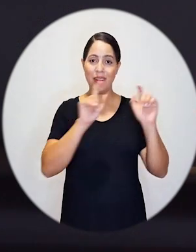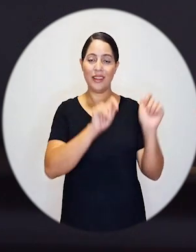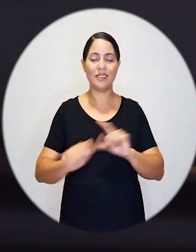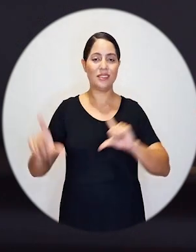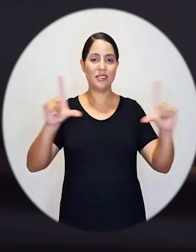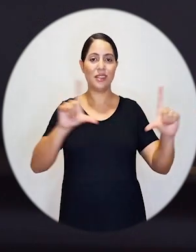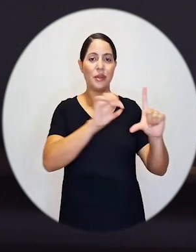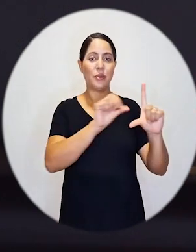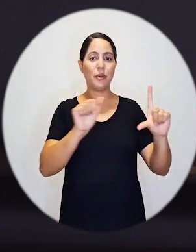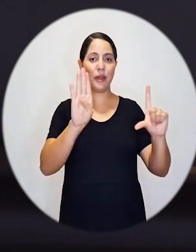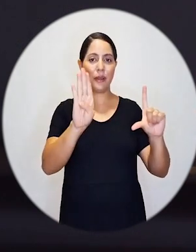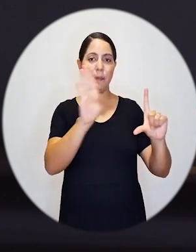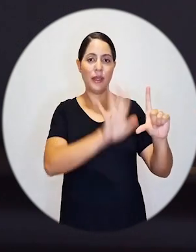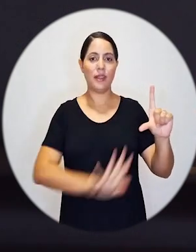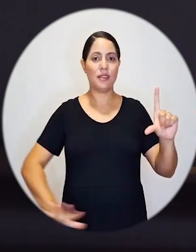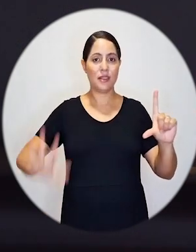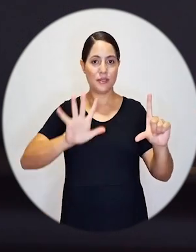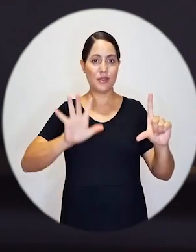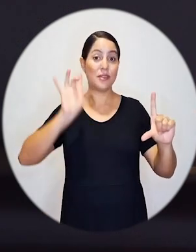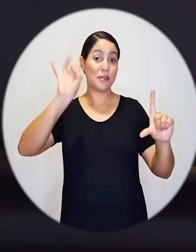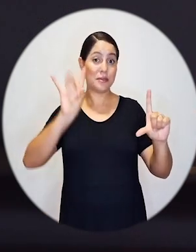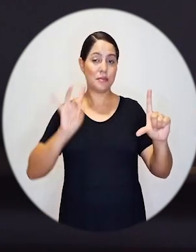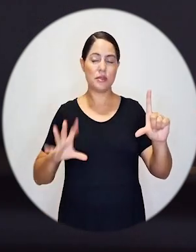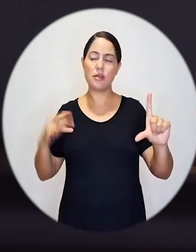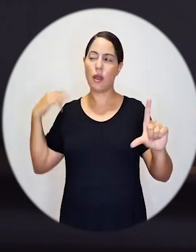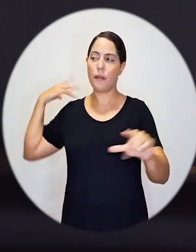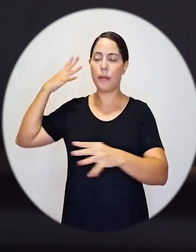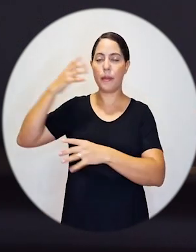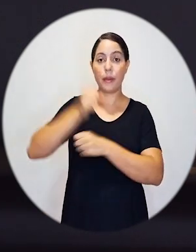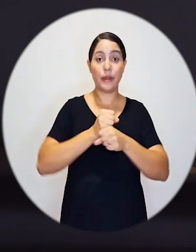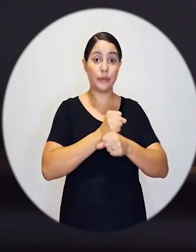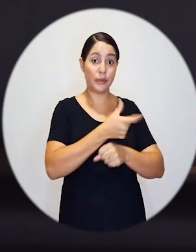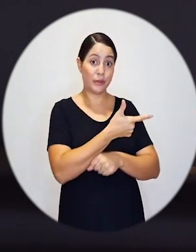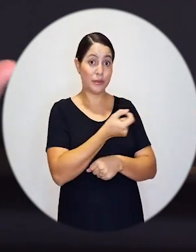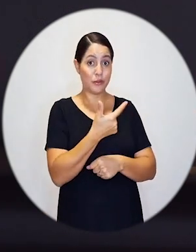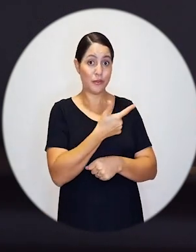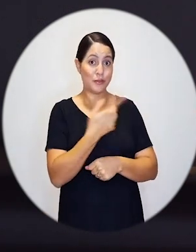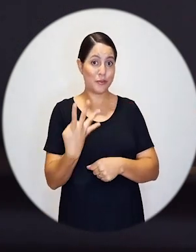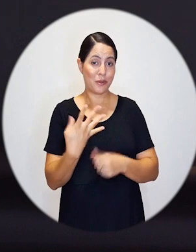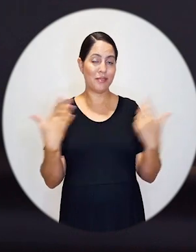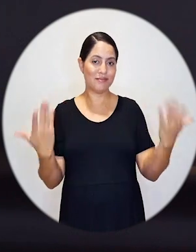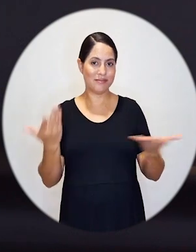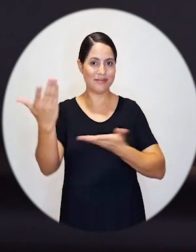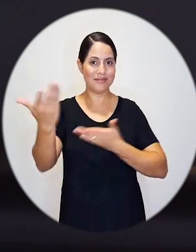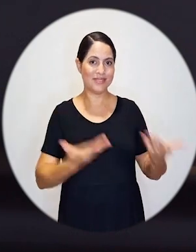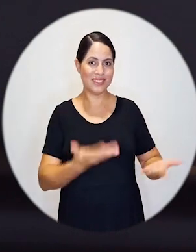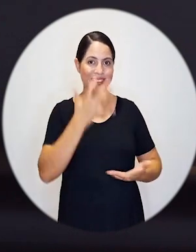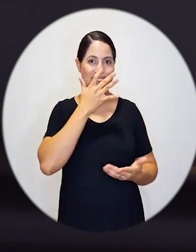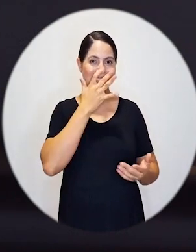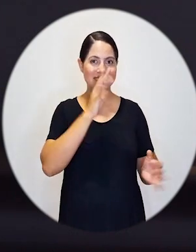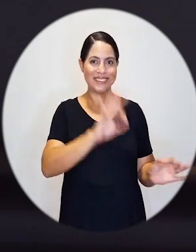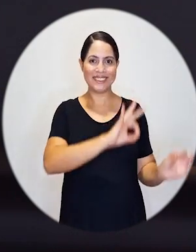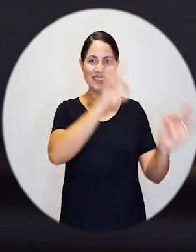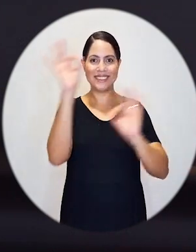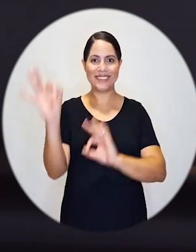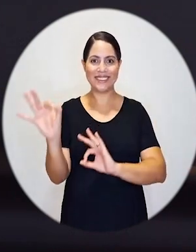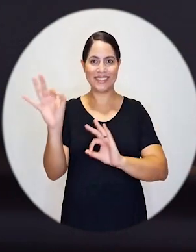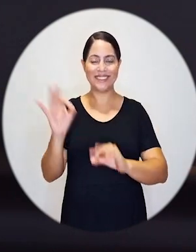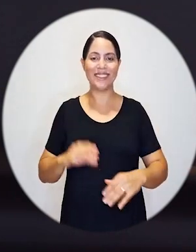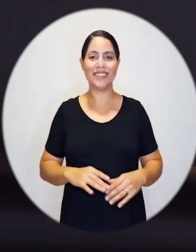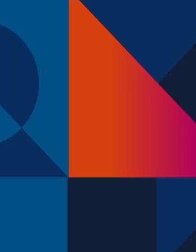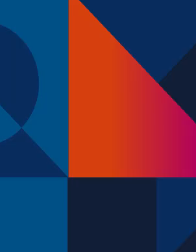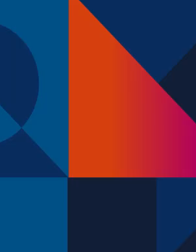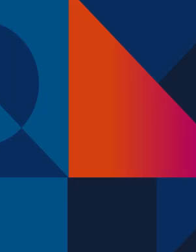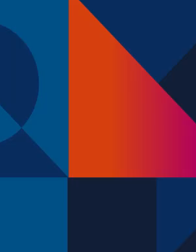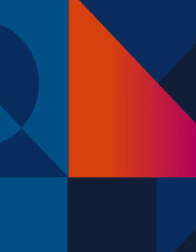Olá, esse é o programa OAB Nacional Especial Retrospectiva 2024. Você é o nosso convidado, fique com a gente, já estamos no ar.